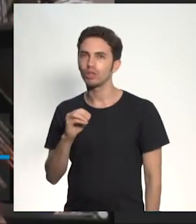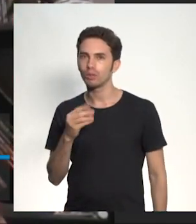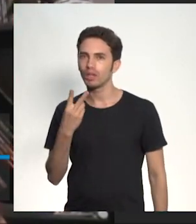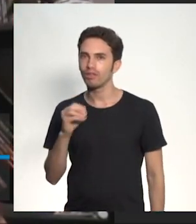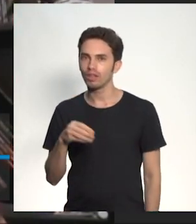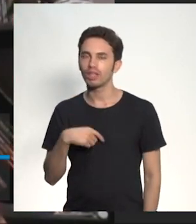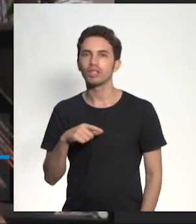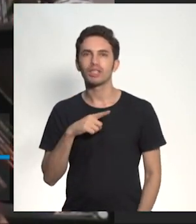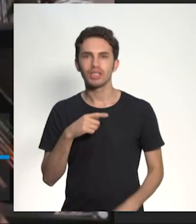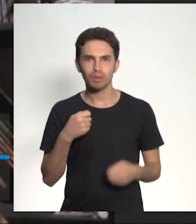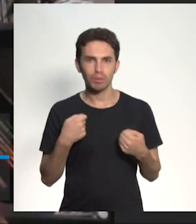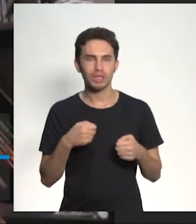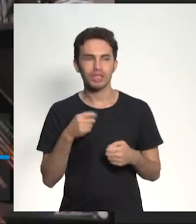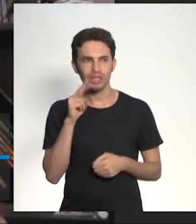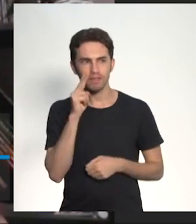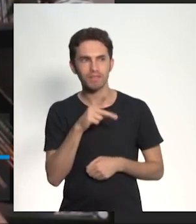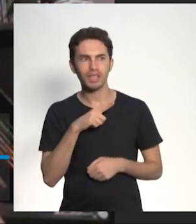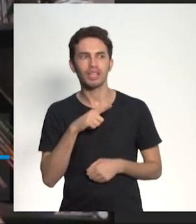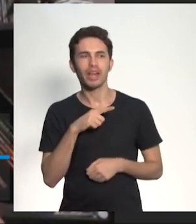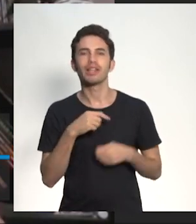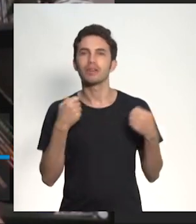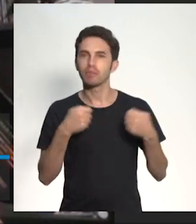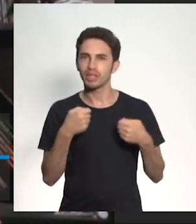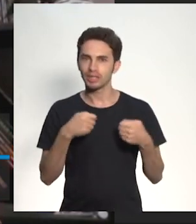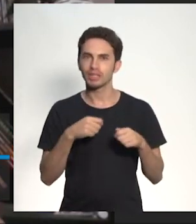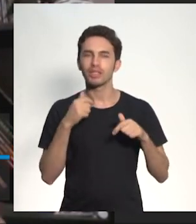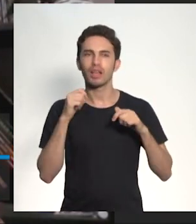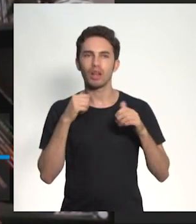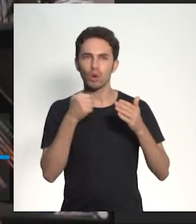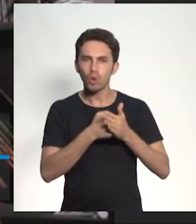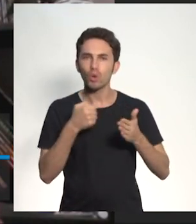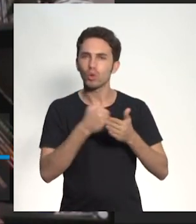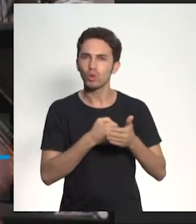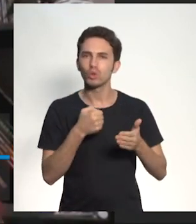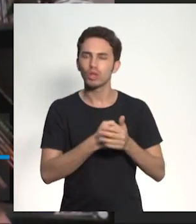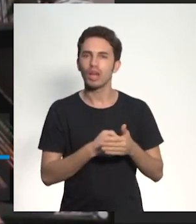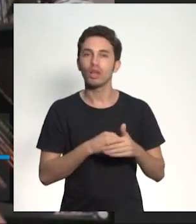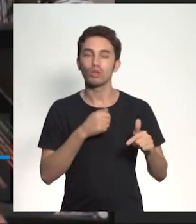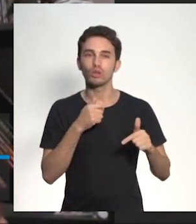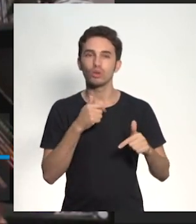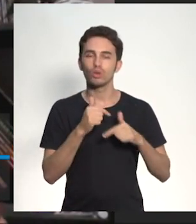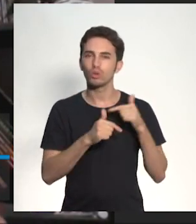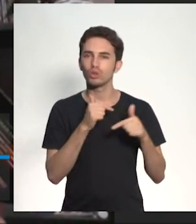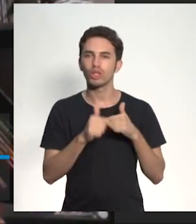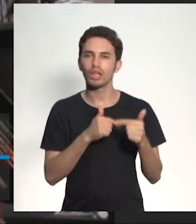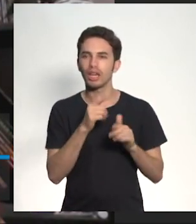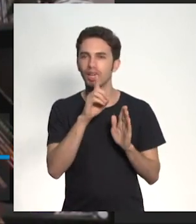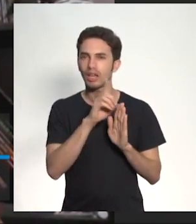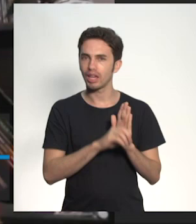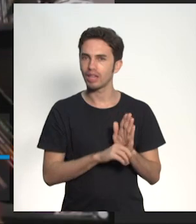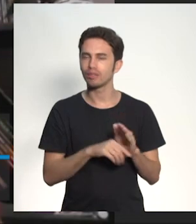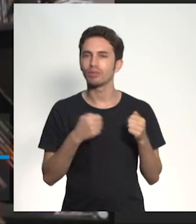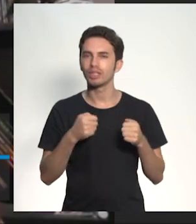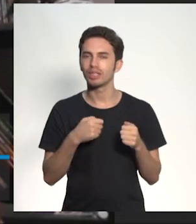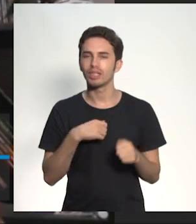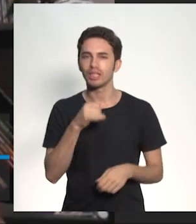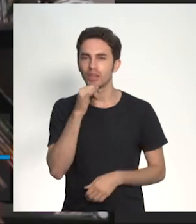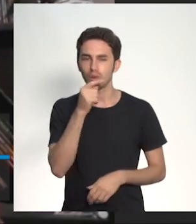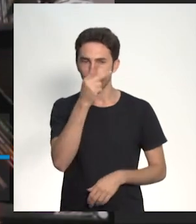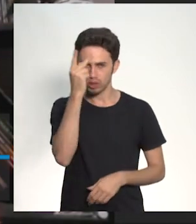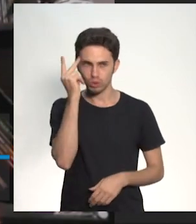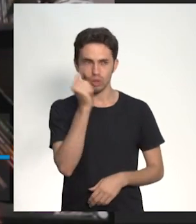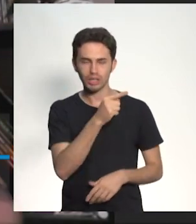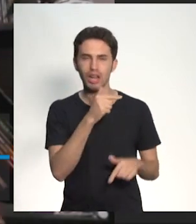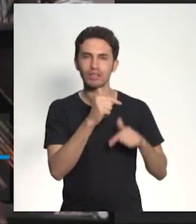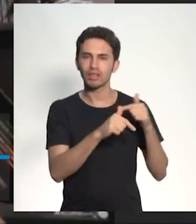dos trabalhadores, né, em mínimas condições de trabalho. A gente viu muitos subempregos aparecendo, pessoas com jornadas de